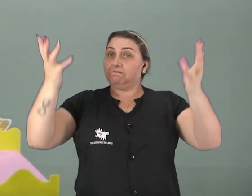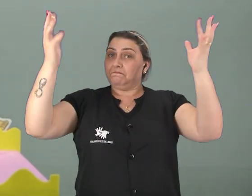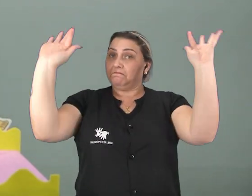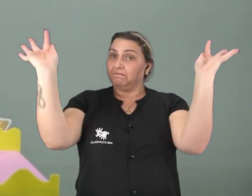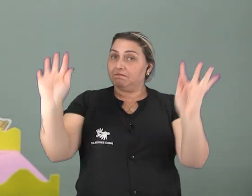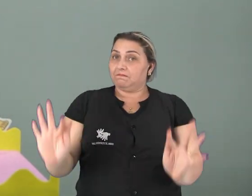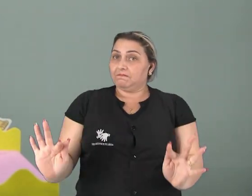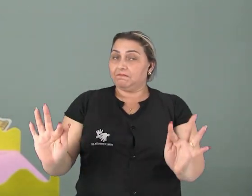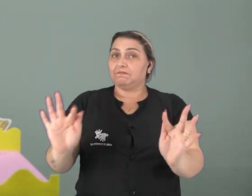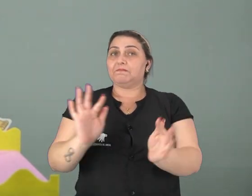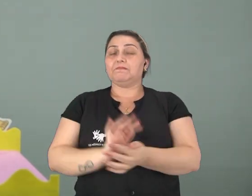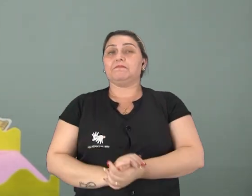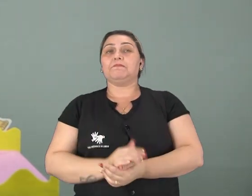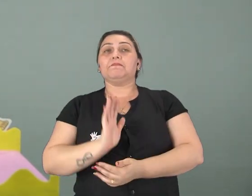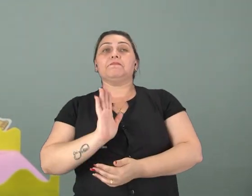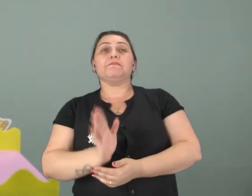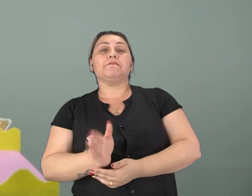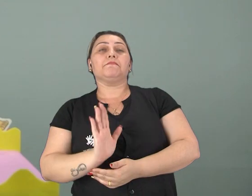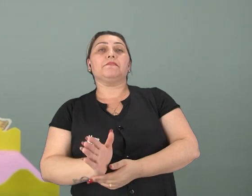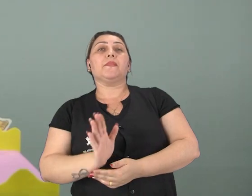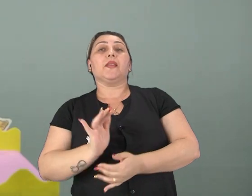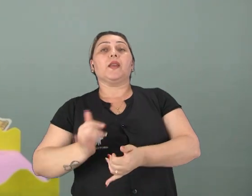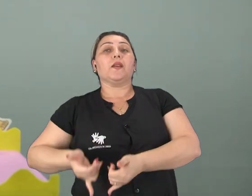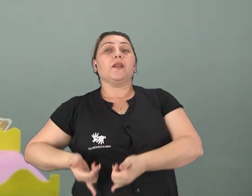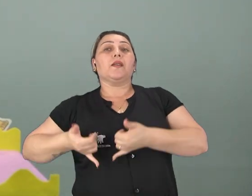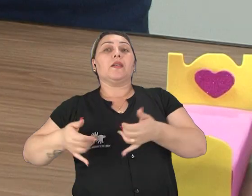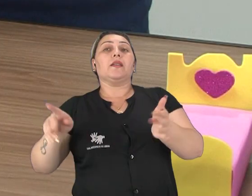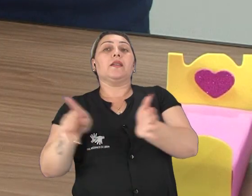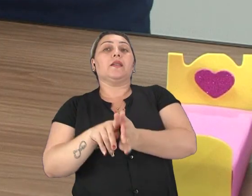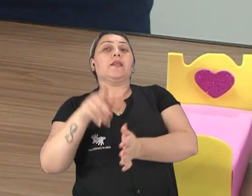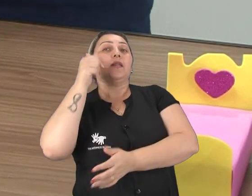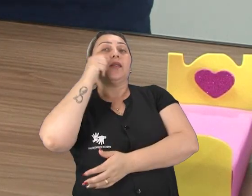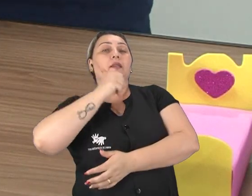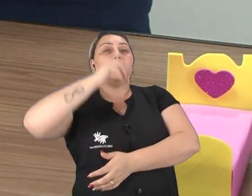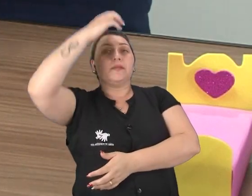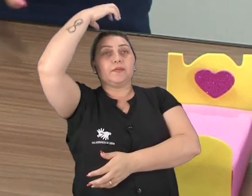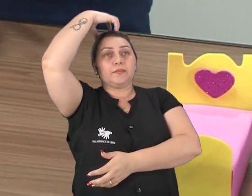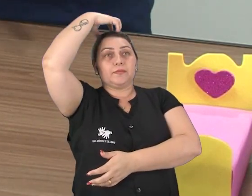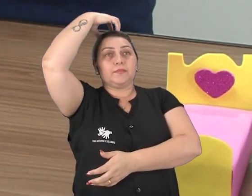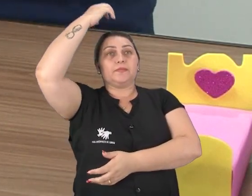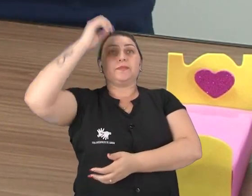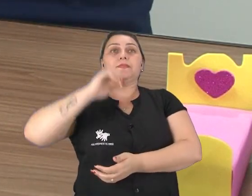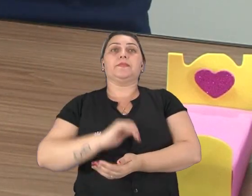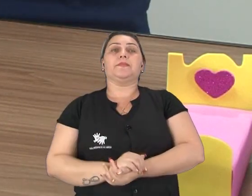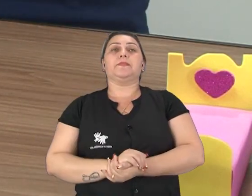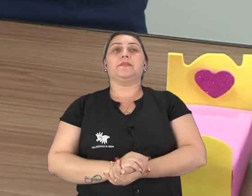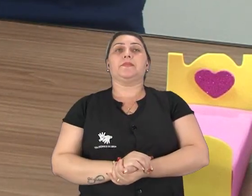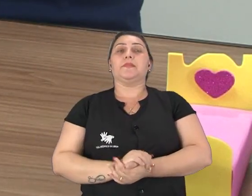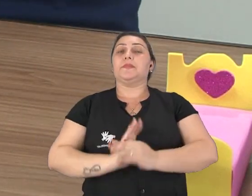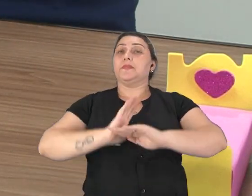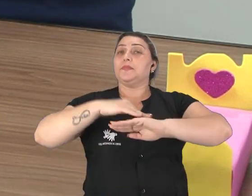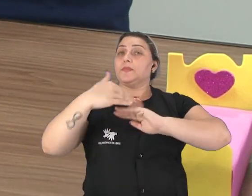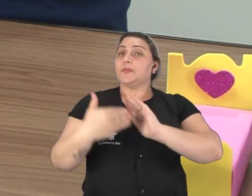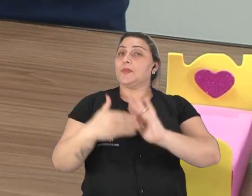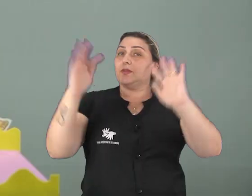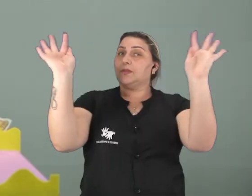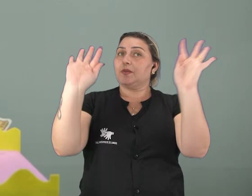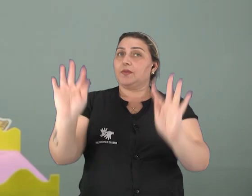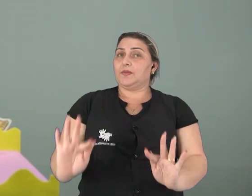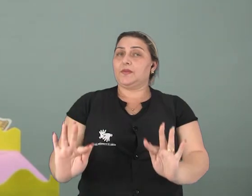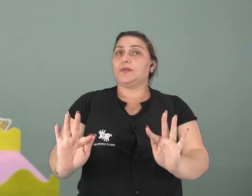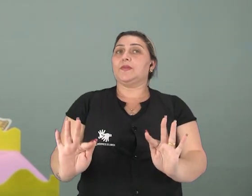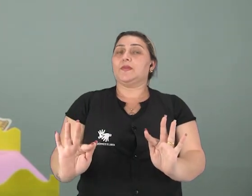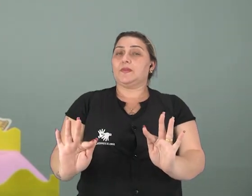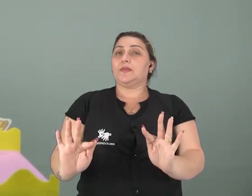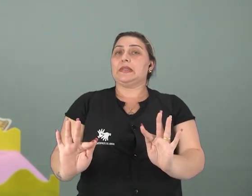festa. Já era o aniversário da rainha. Então, todos estavam